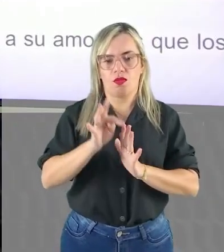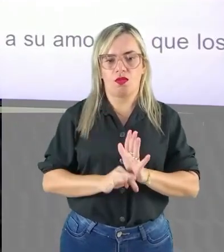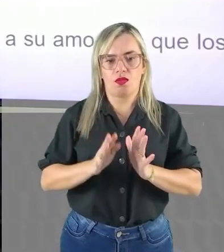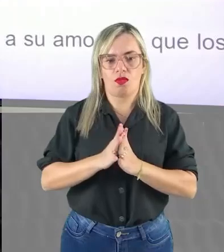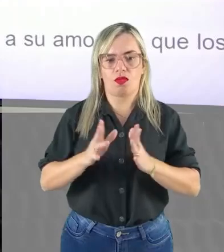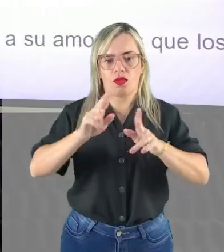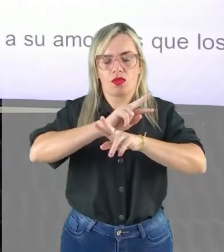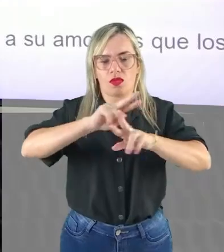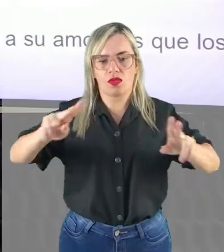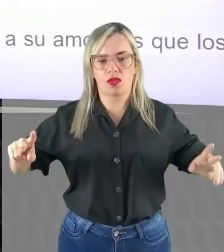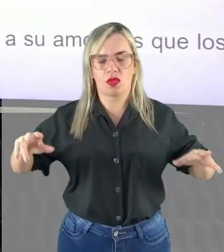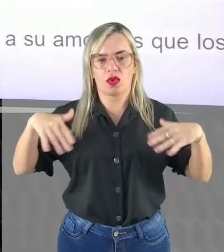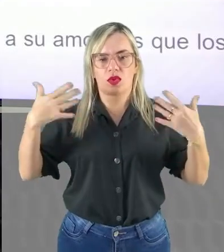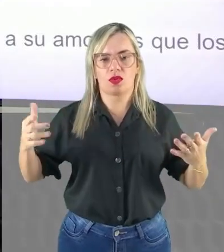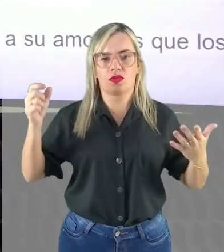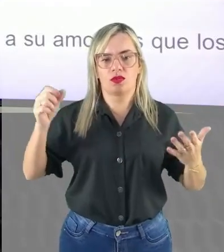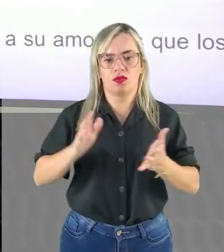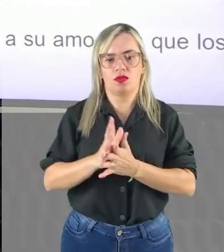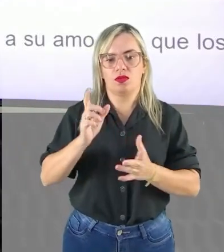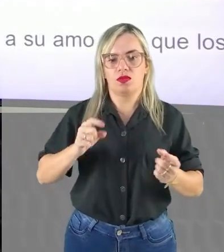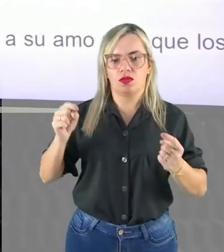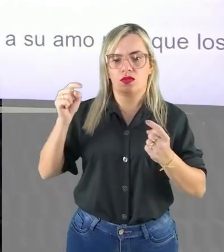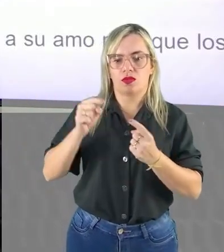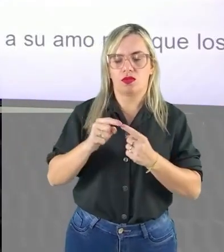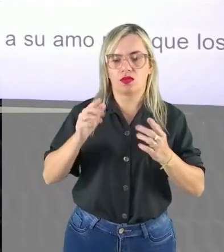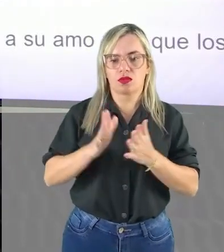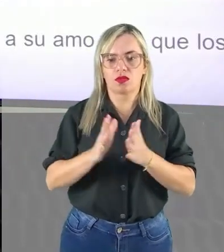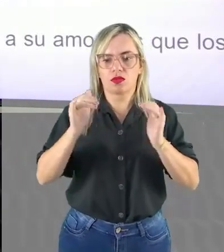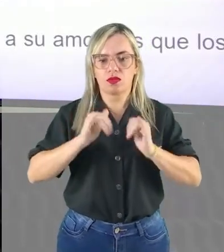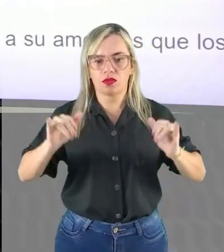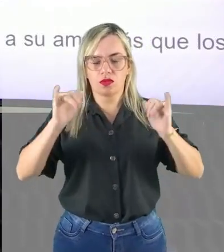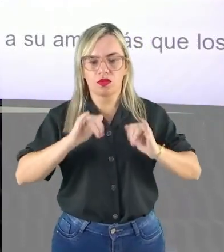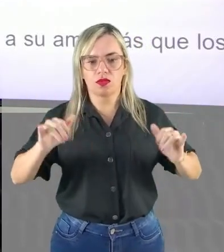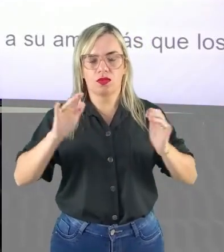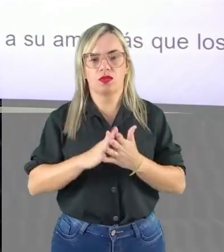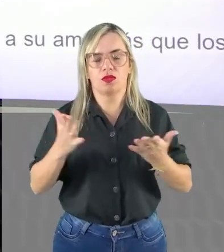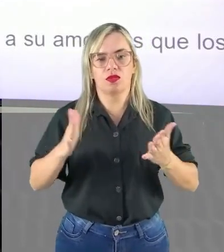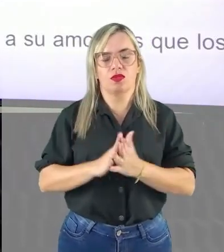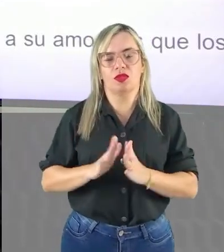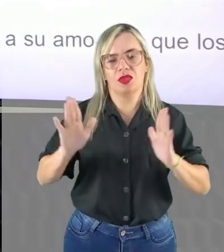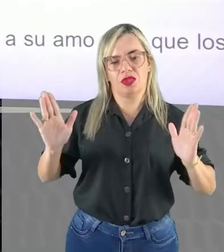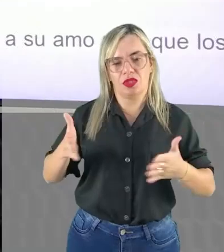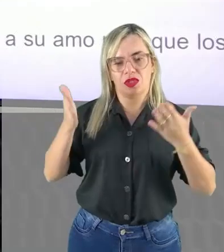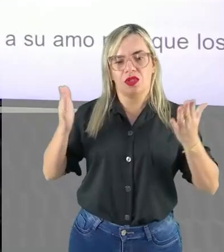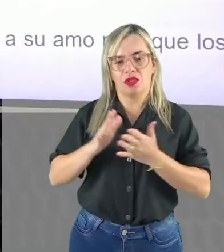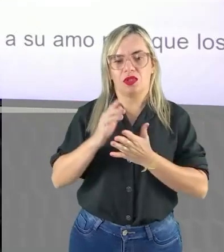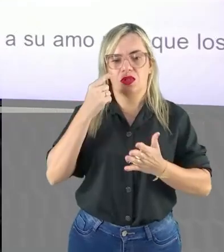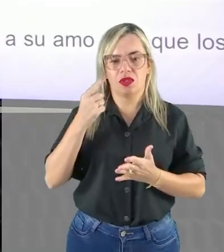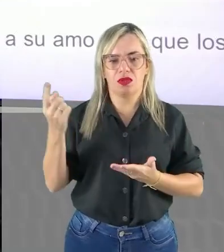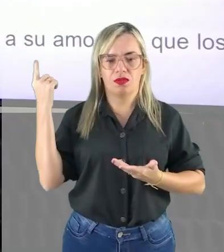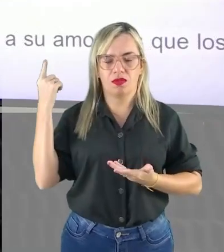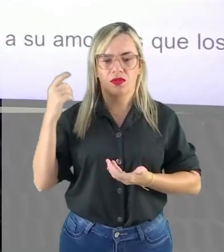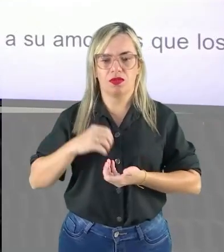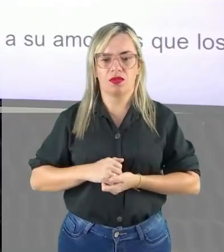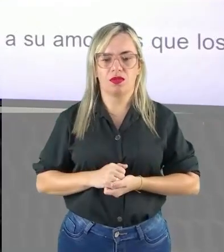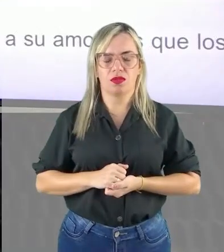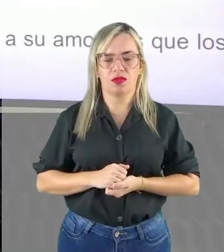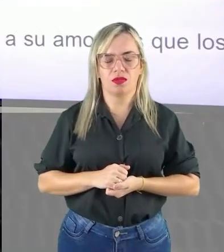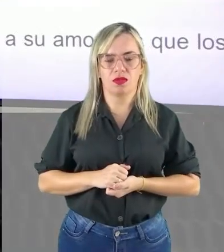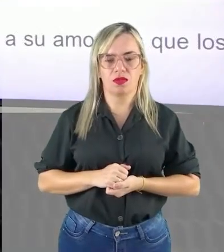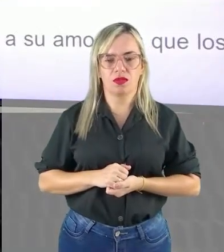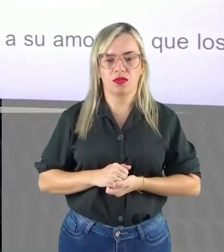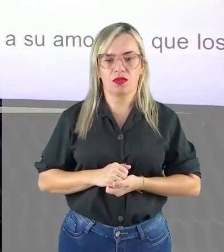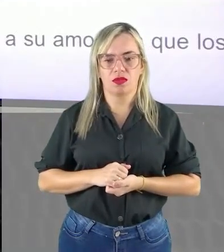presenta diversas intenções, tales como informar, entretener, dar a conhecer,